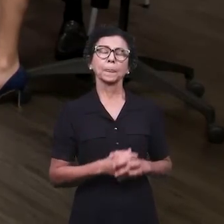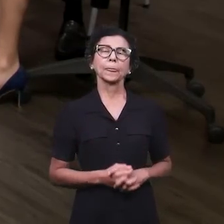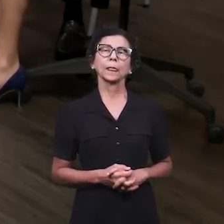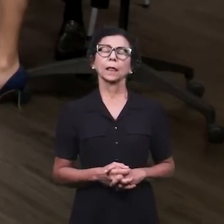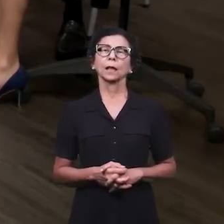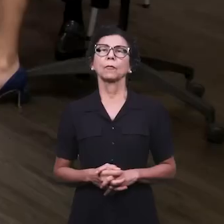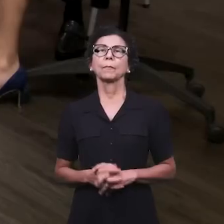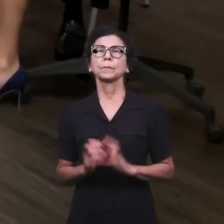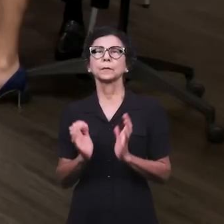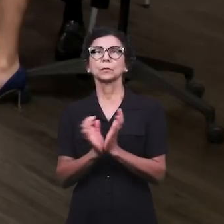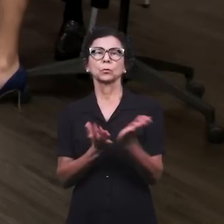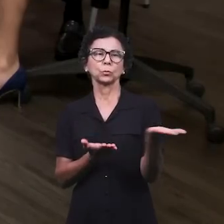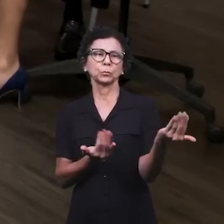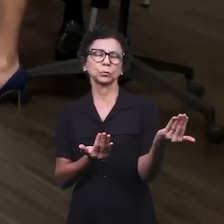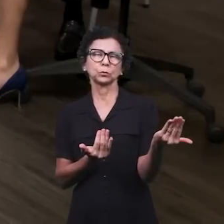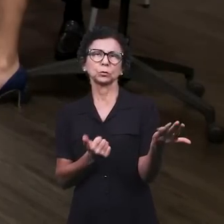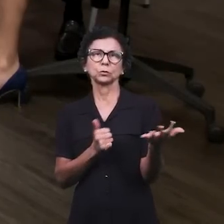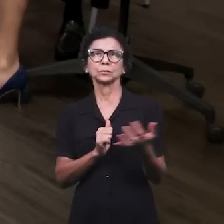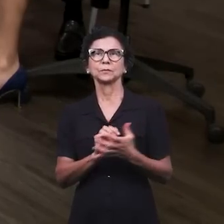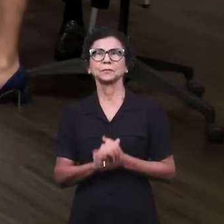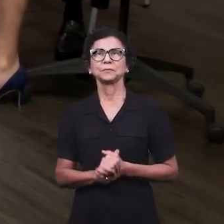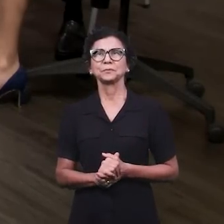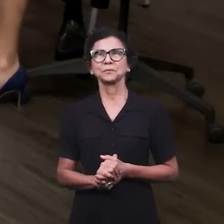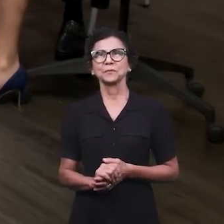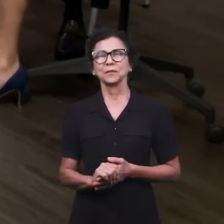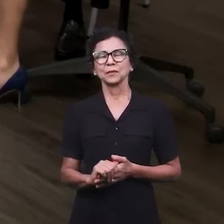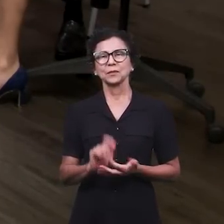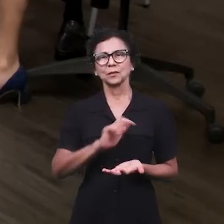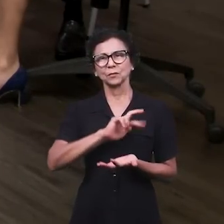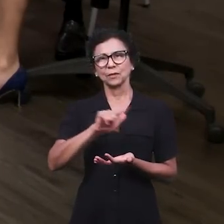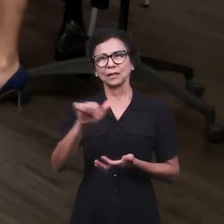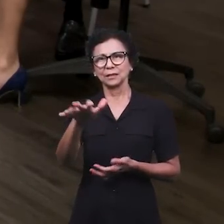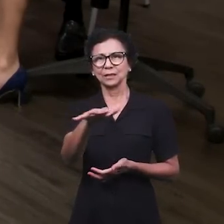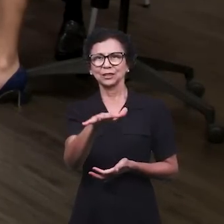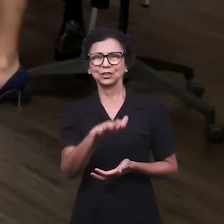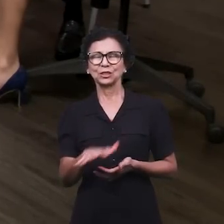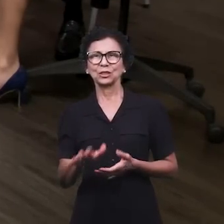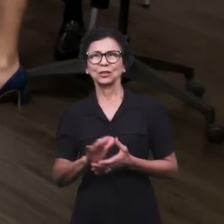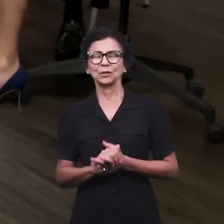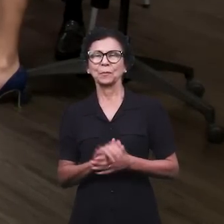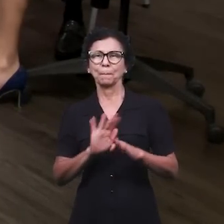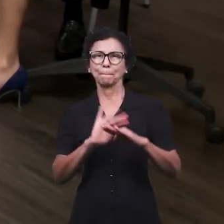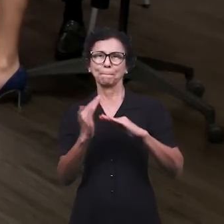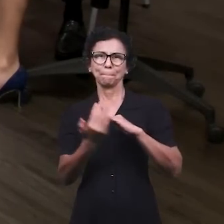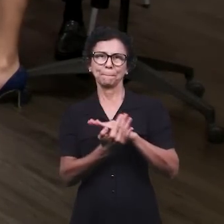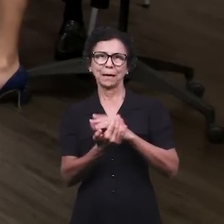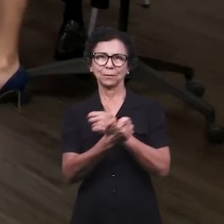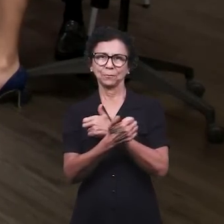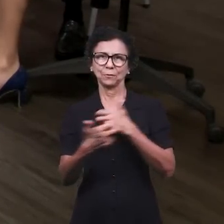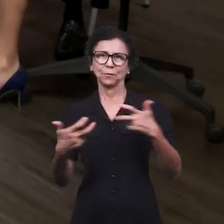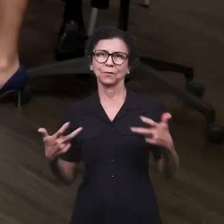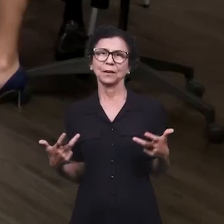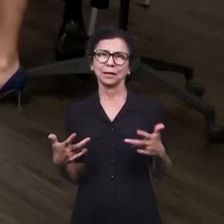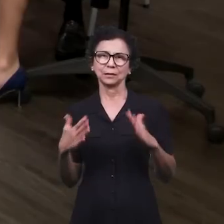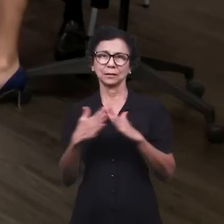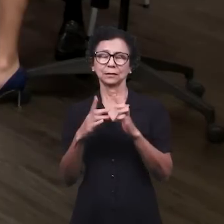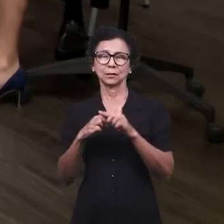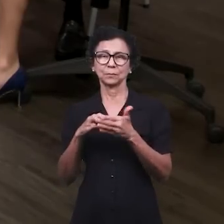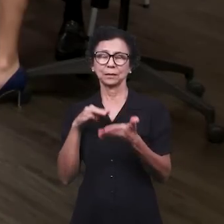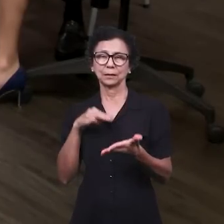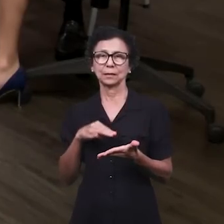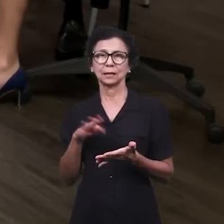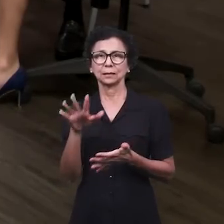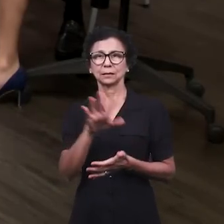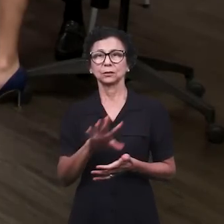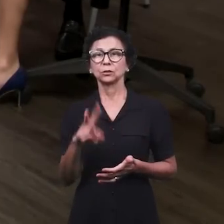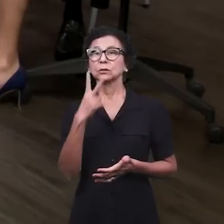Sim, hoje nós estamos com jovens aqui de diversas igrejas, vamos dizer assim, né? Bairros aqui da Igreja Cristã